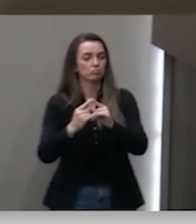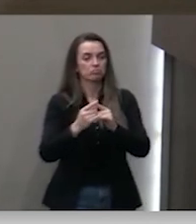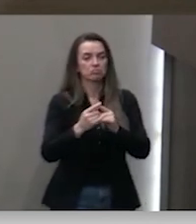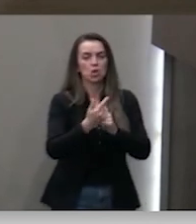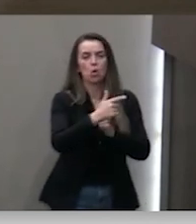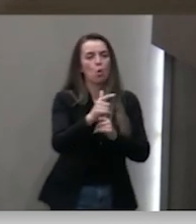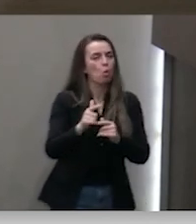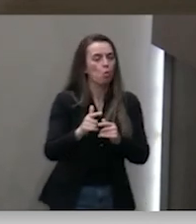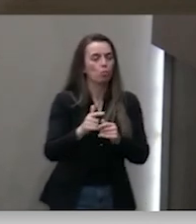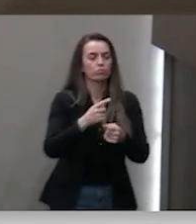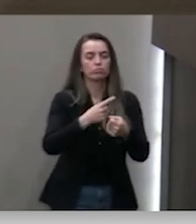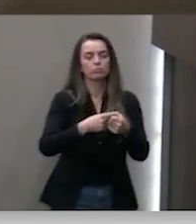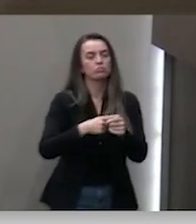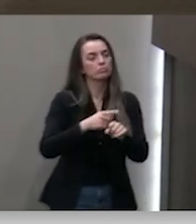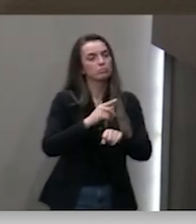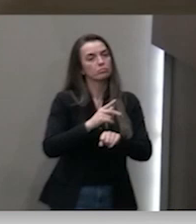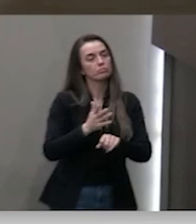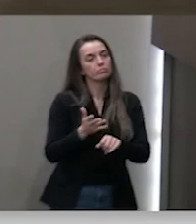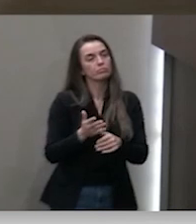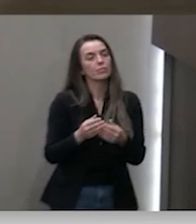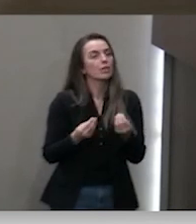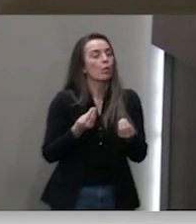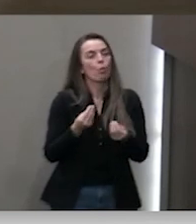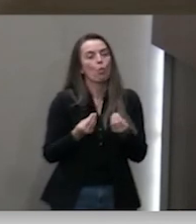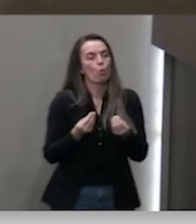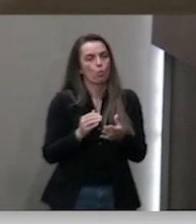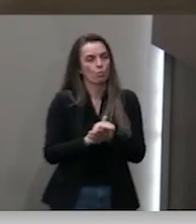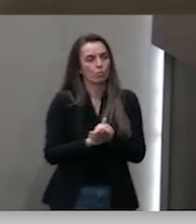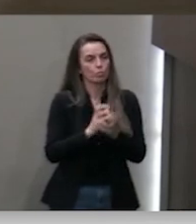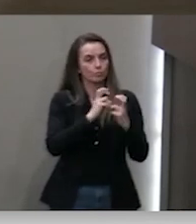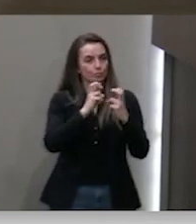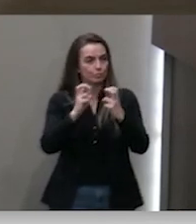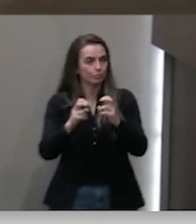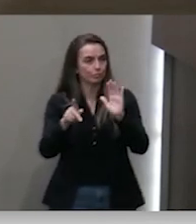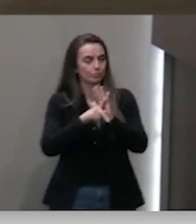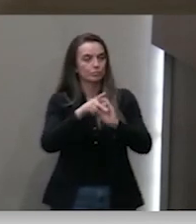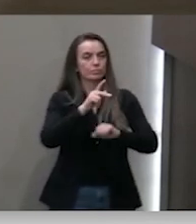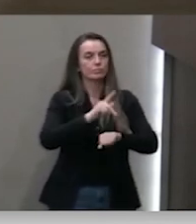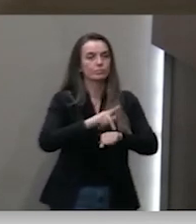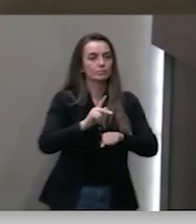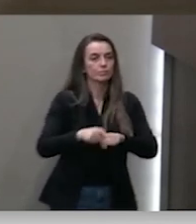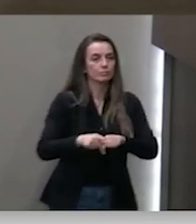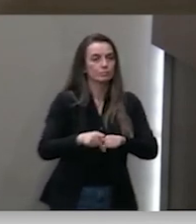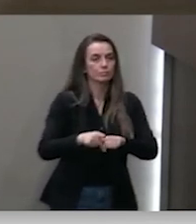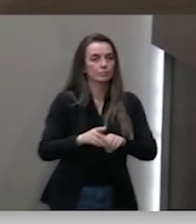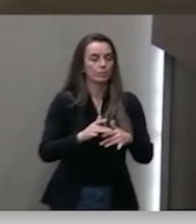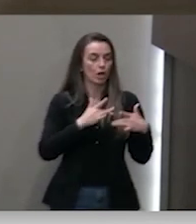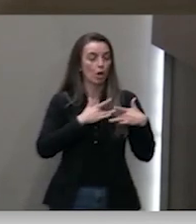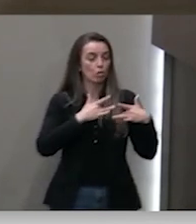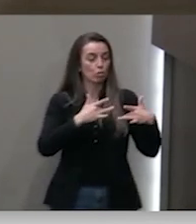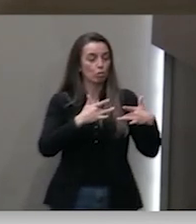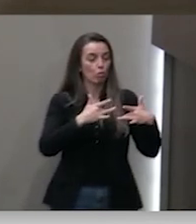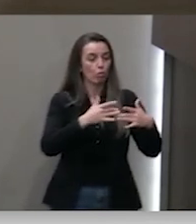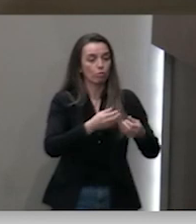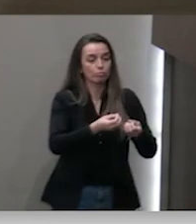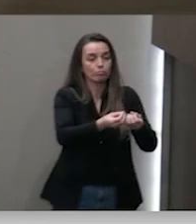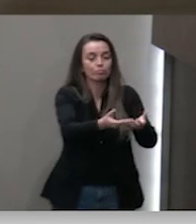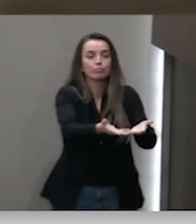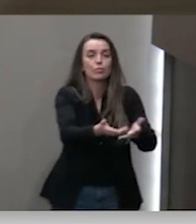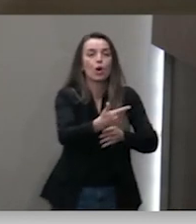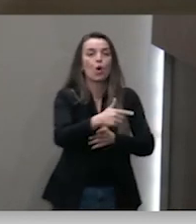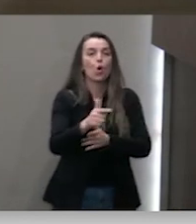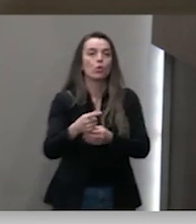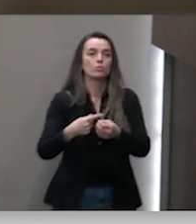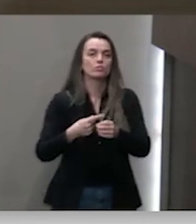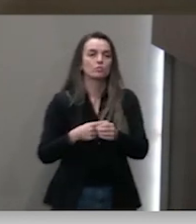outros municípios. Ou seja, os ônibus do município do transporte escolar servem para outros municípios, mas não